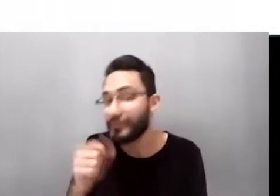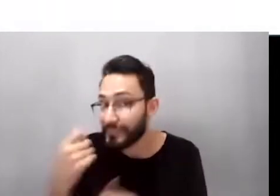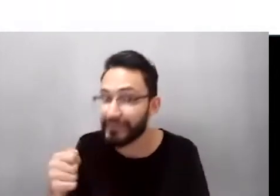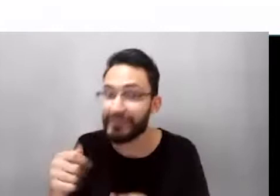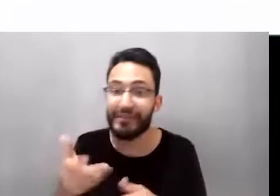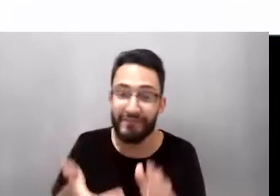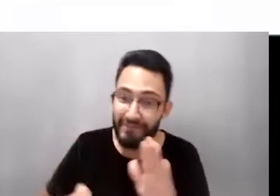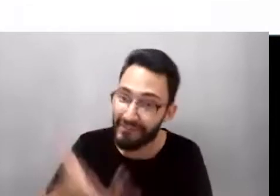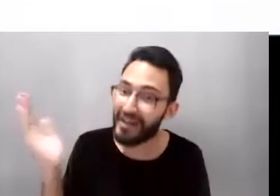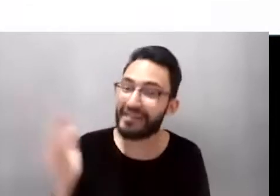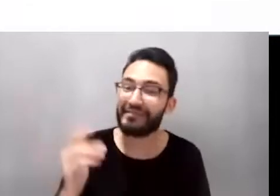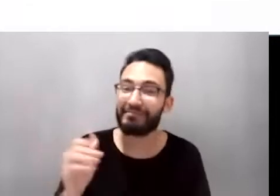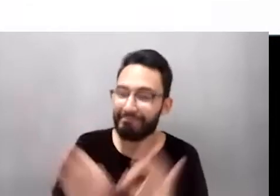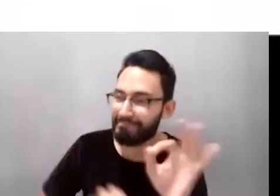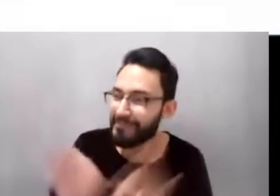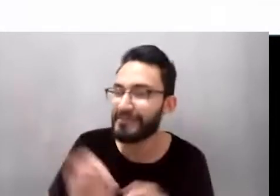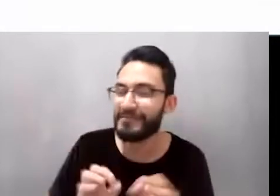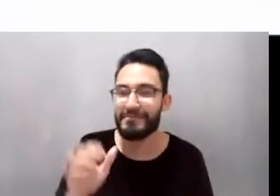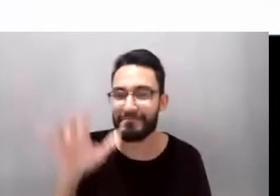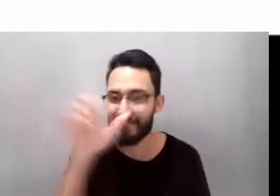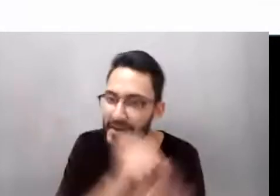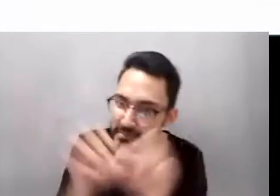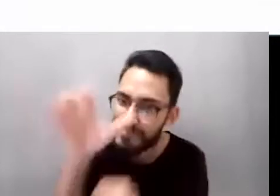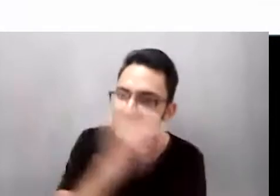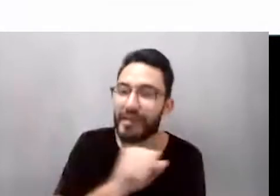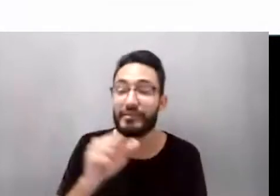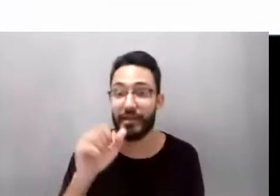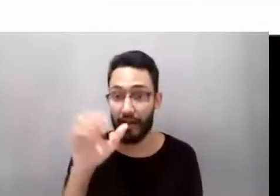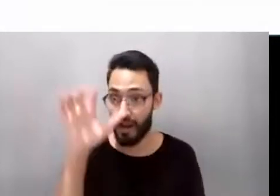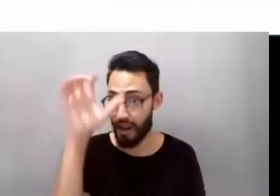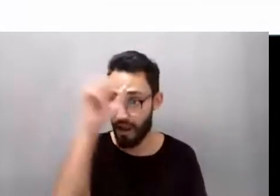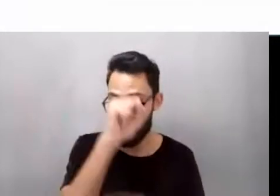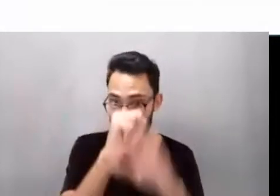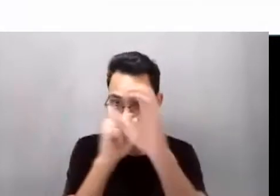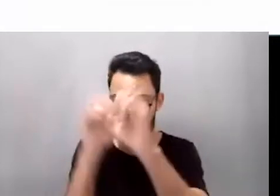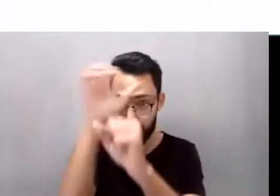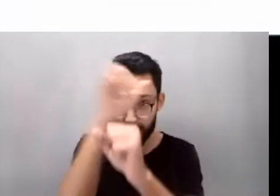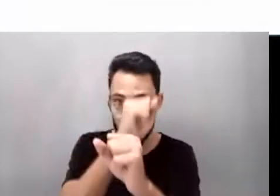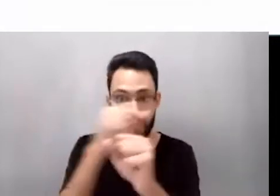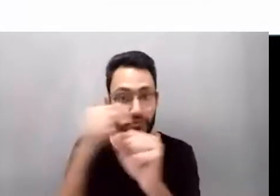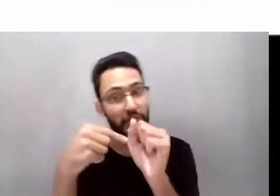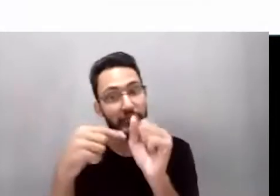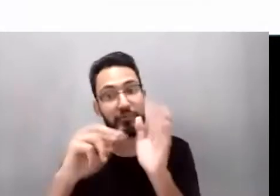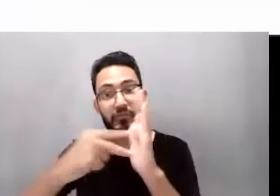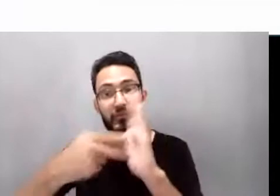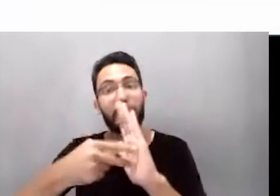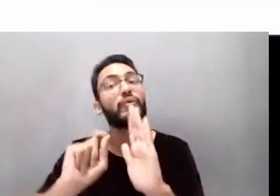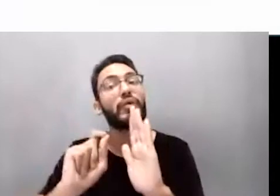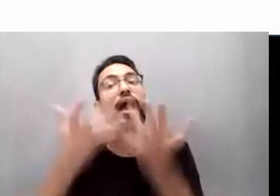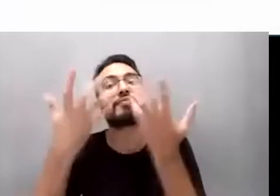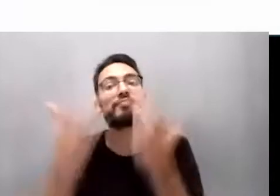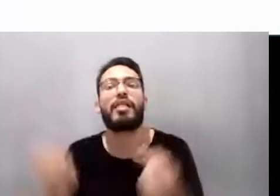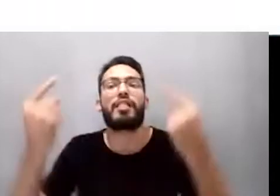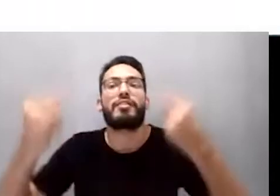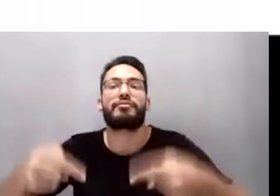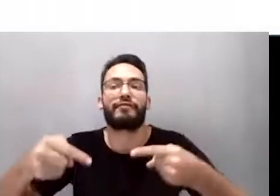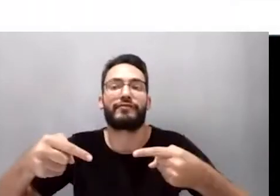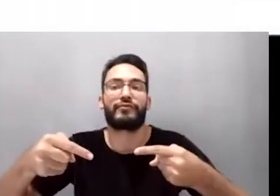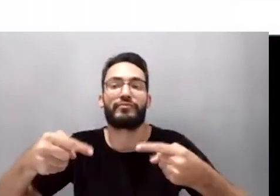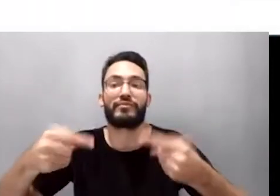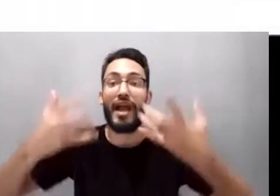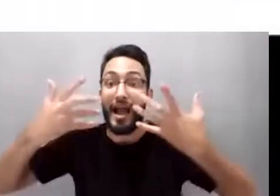nas oportunidades, né? O aprendizado, ele acontece conforme você vai passando pelos desafios, então é importante você aproveitar